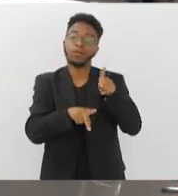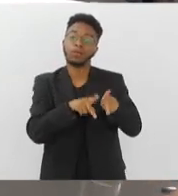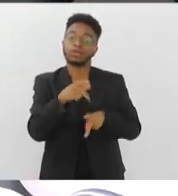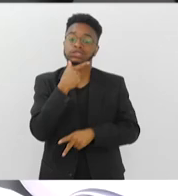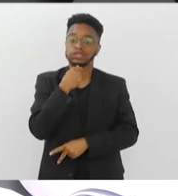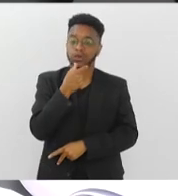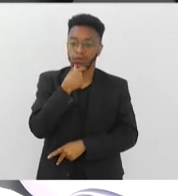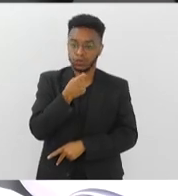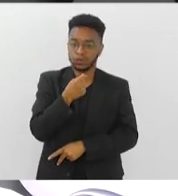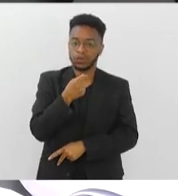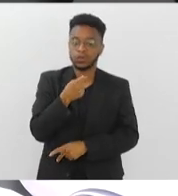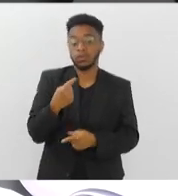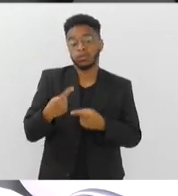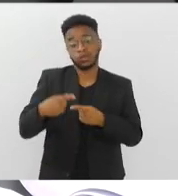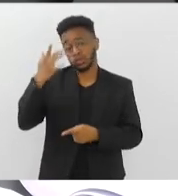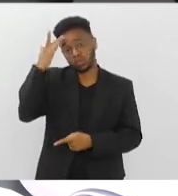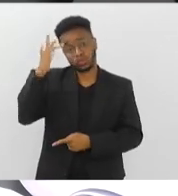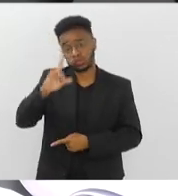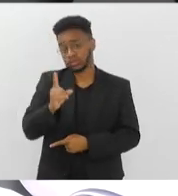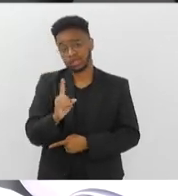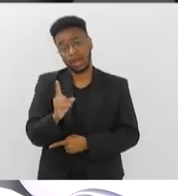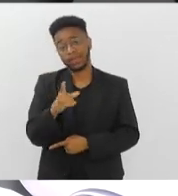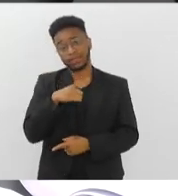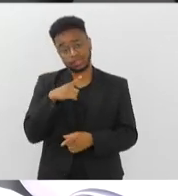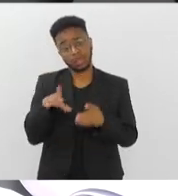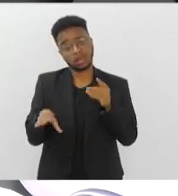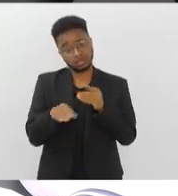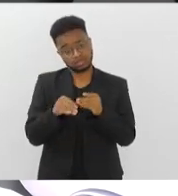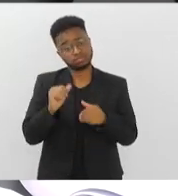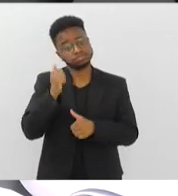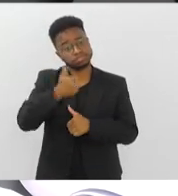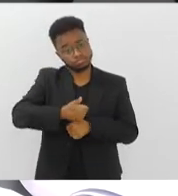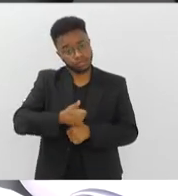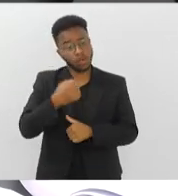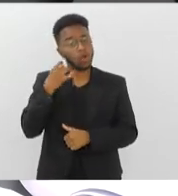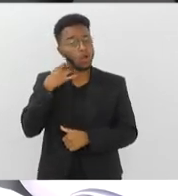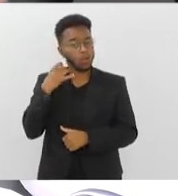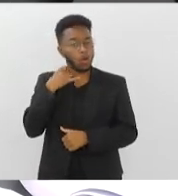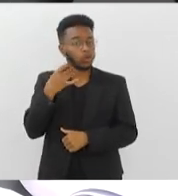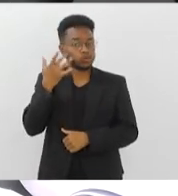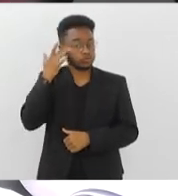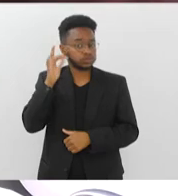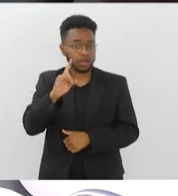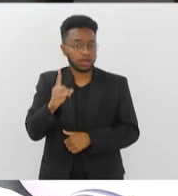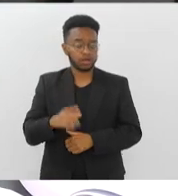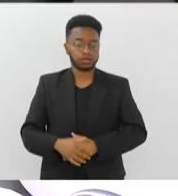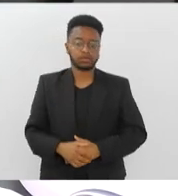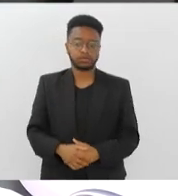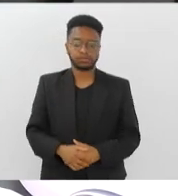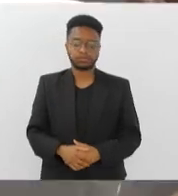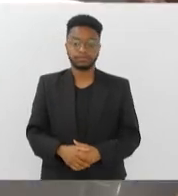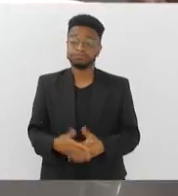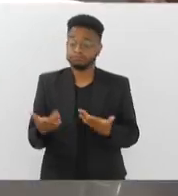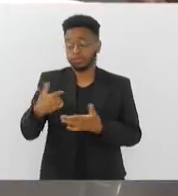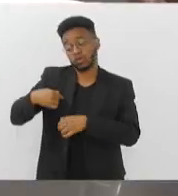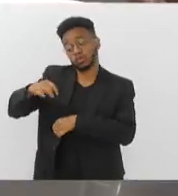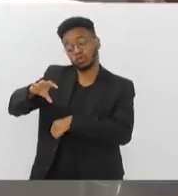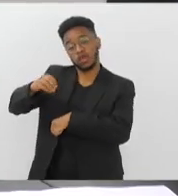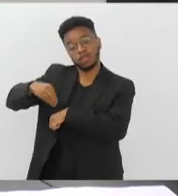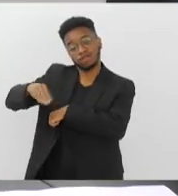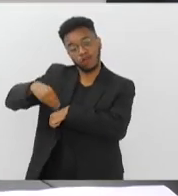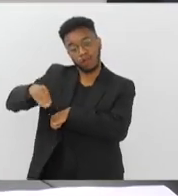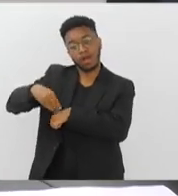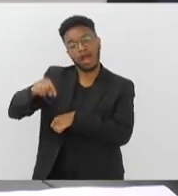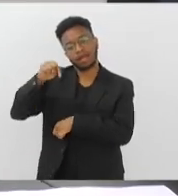masculina que nem sabe que existe reposição hormonal. Ele tá falando. Por isso que eu estou informando aqui brilhante